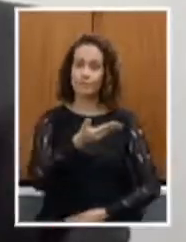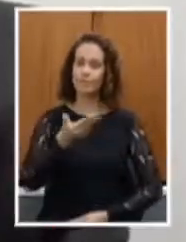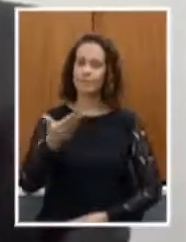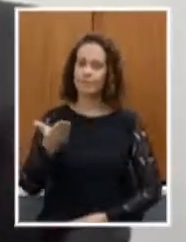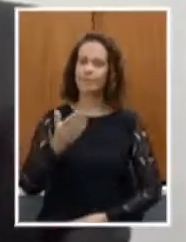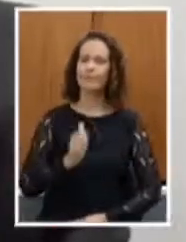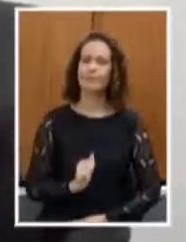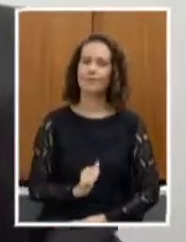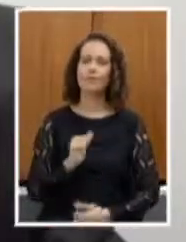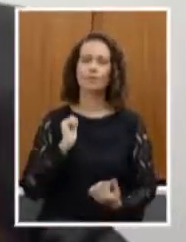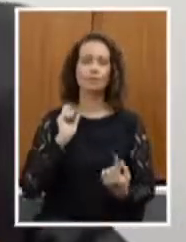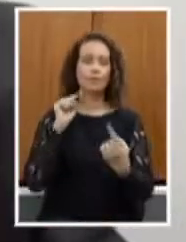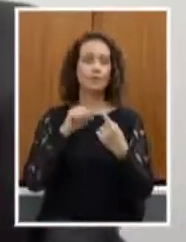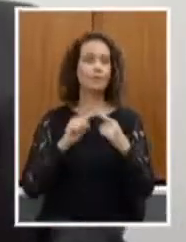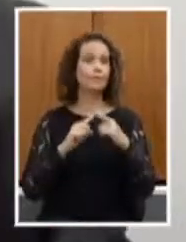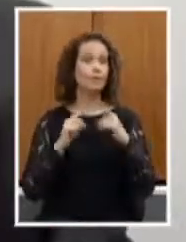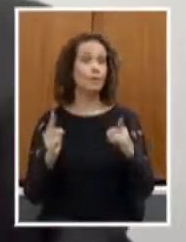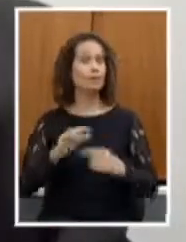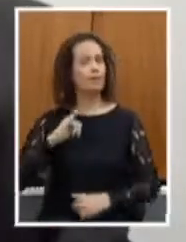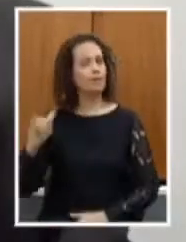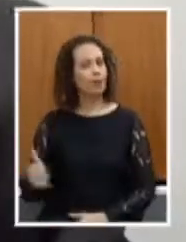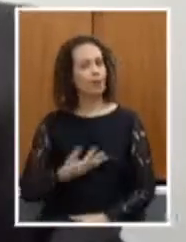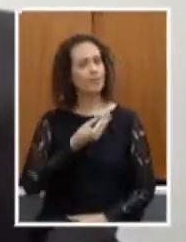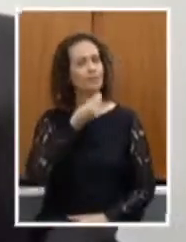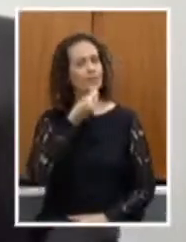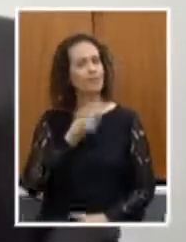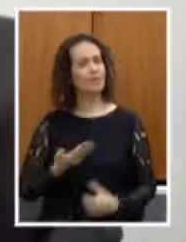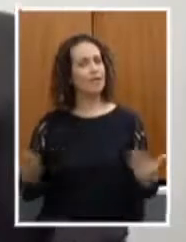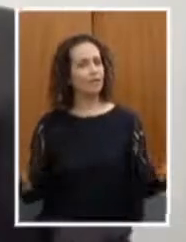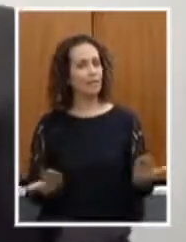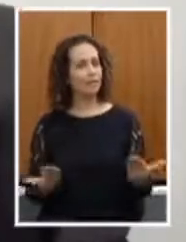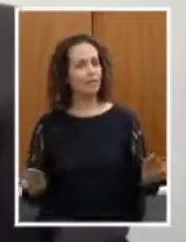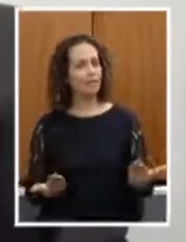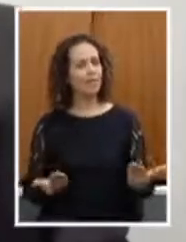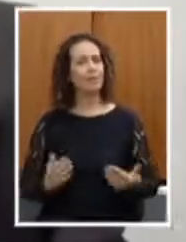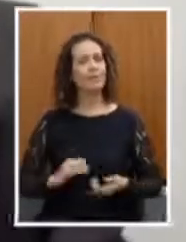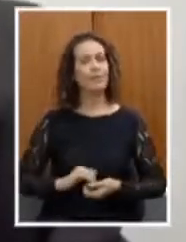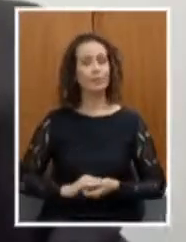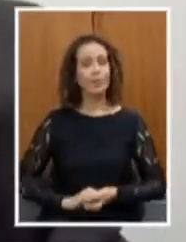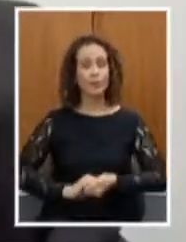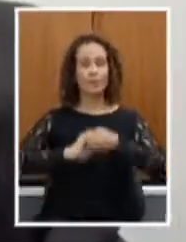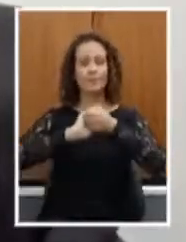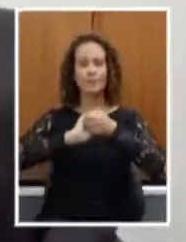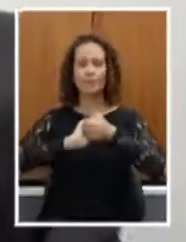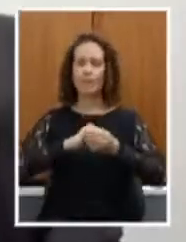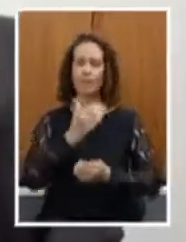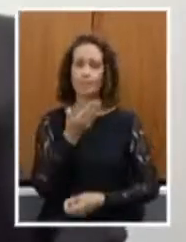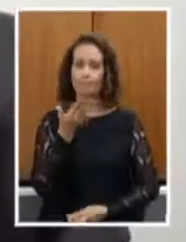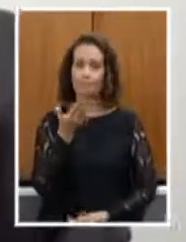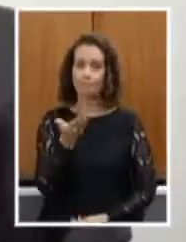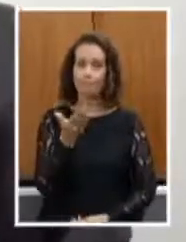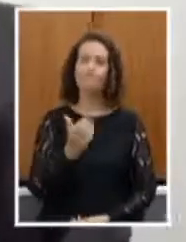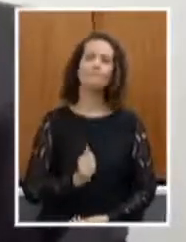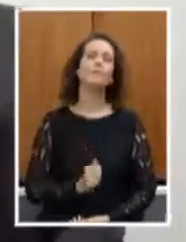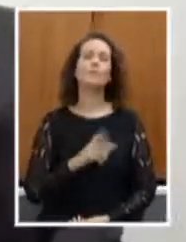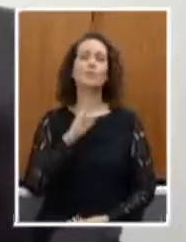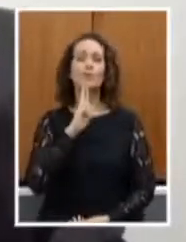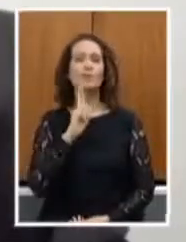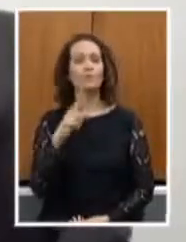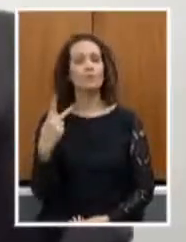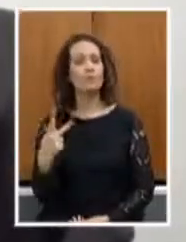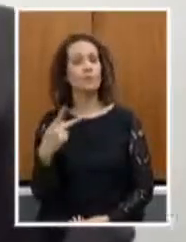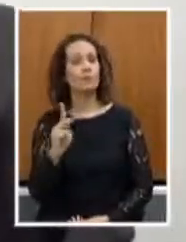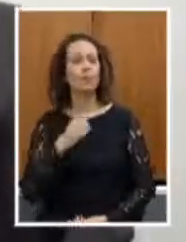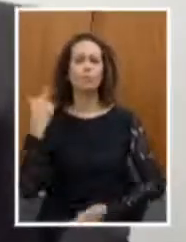eleição, mas eu quero aproveitar dessa oportunidade para cumprimentar Vossa Excelência pelo seu resultado, pelo